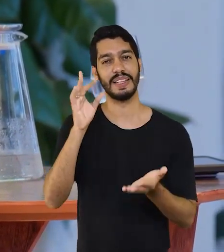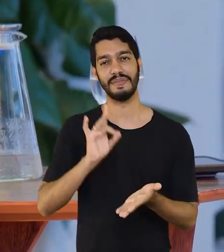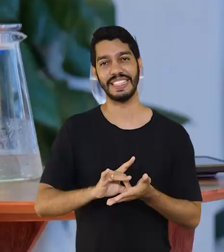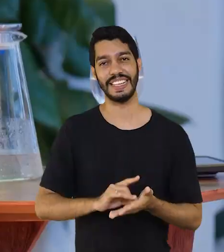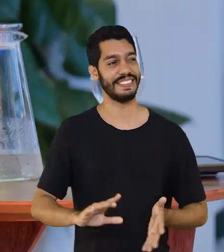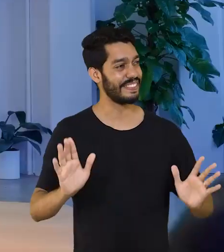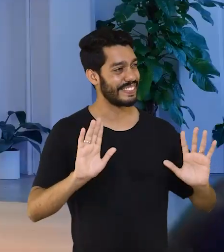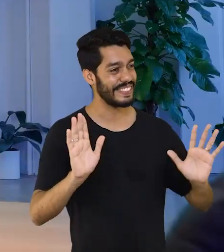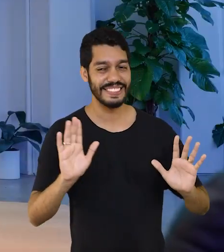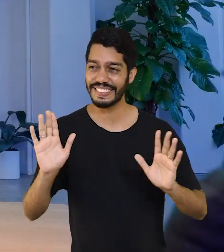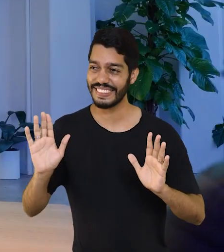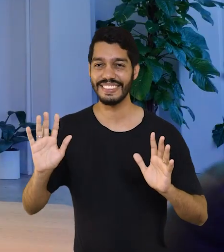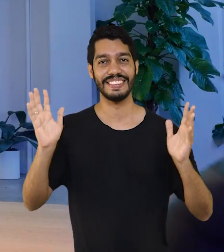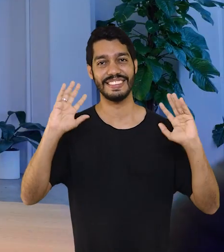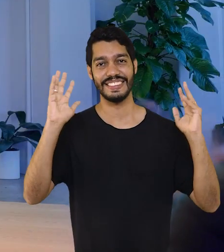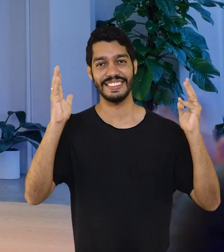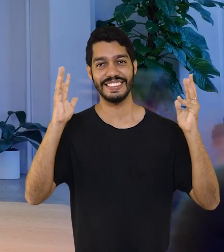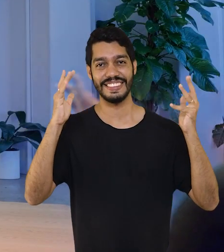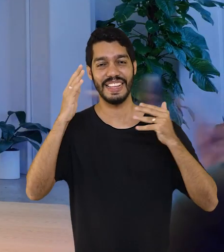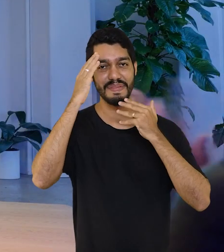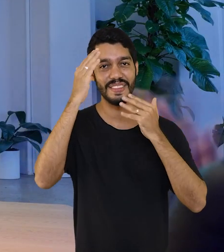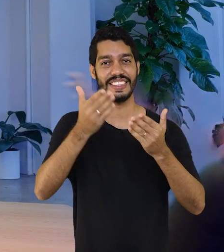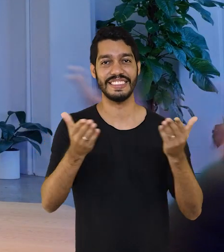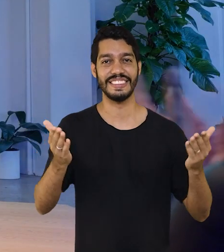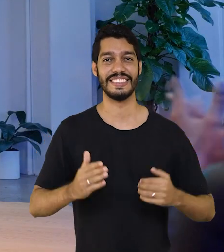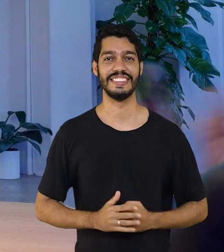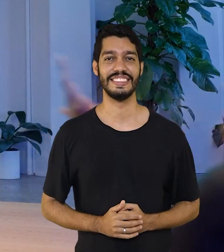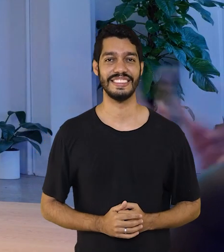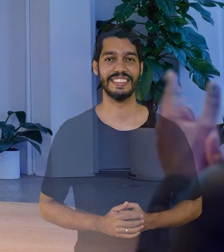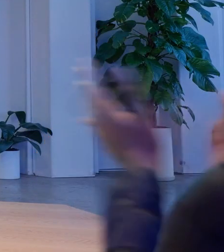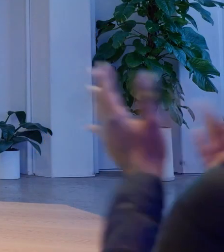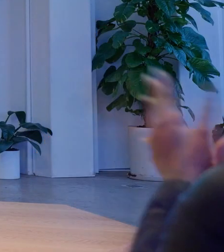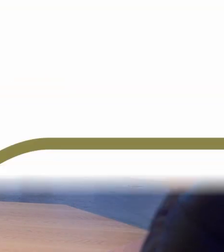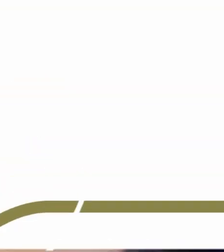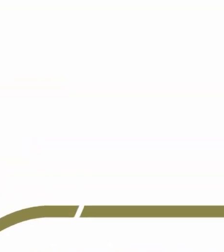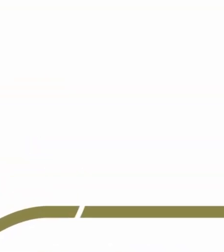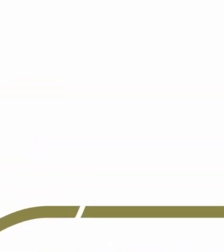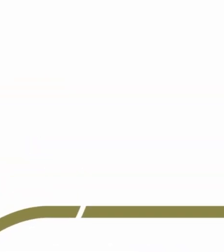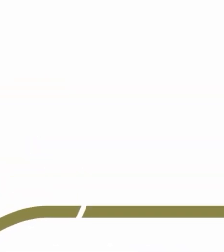Muito obrigada. Obrigado a vocês. Obrigado, gente. Obrigado a todo mundo.